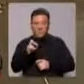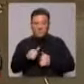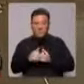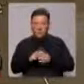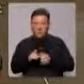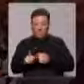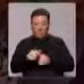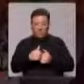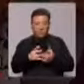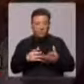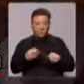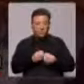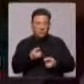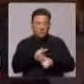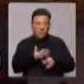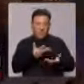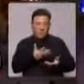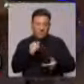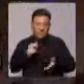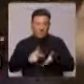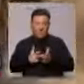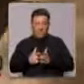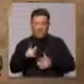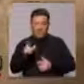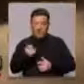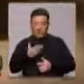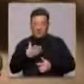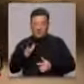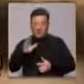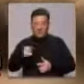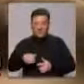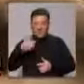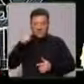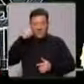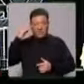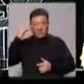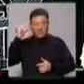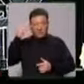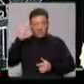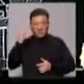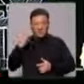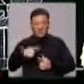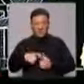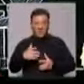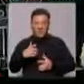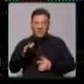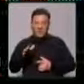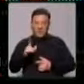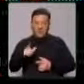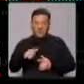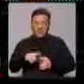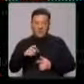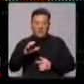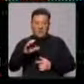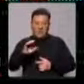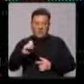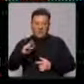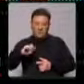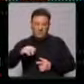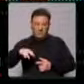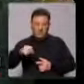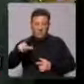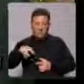peças juntam o artesanal com a tecnologia LED, mas a primeira inspiração foi mesmo a grande praça do Casino MGM em Macau. Há